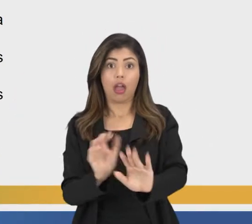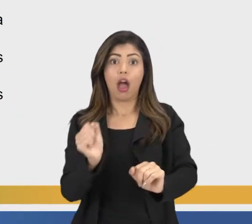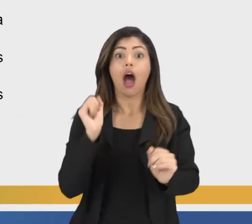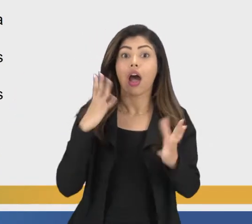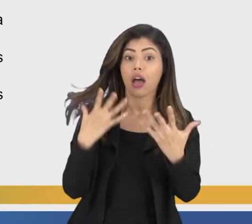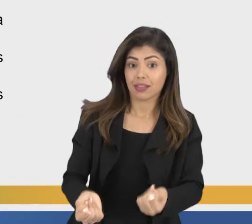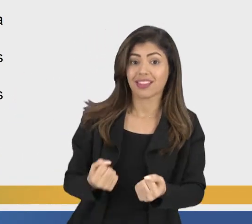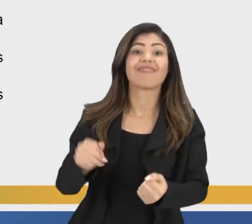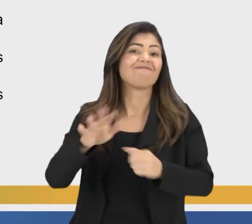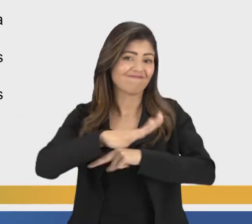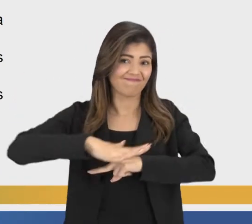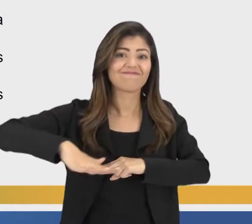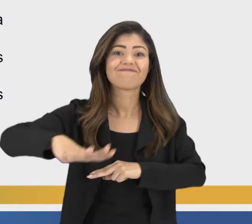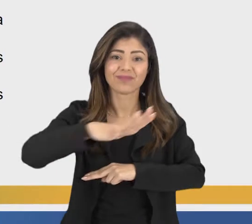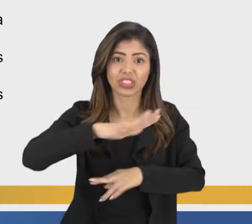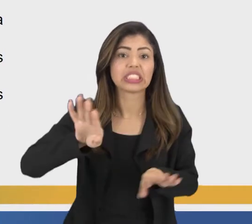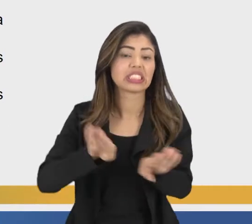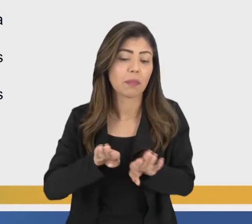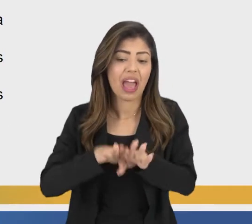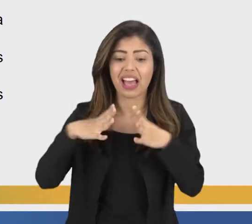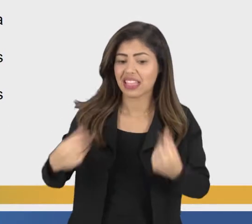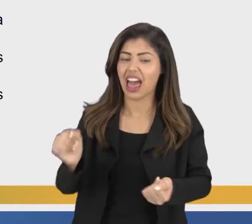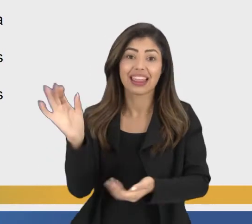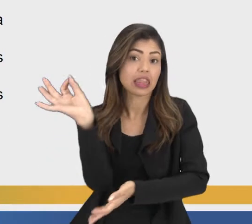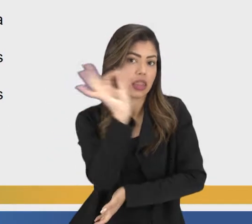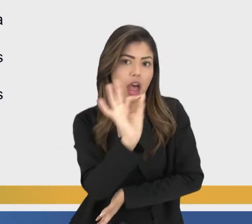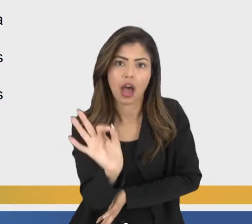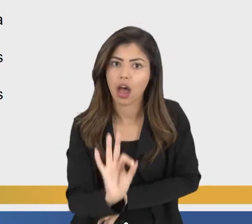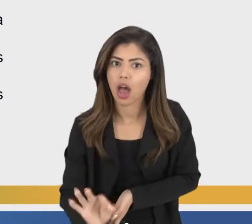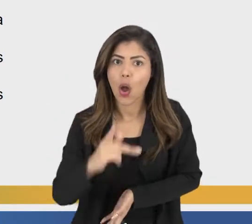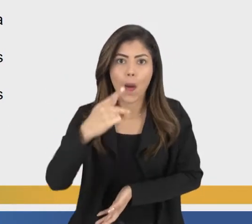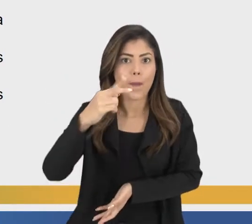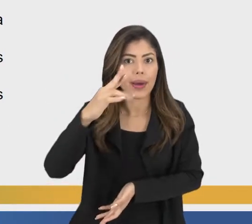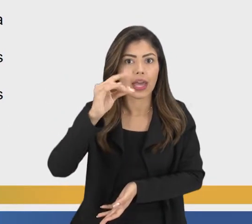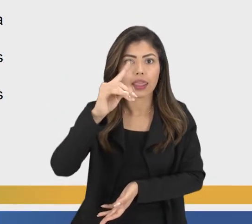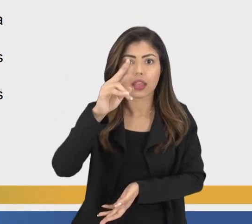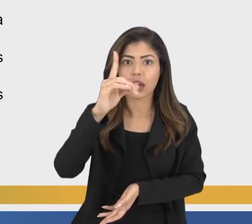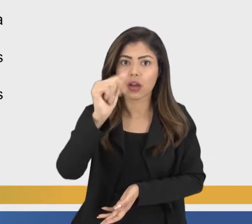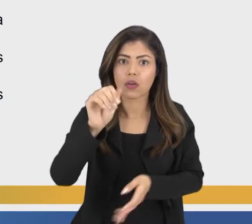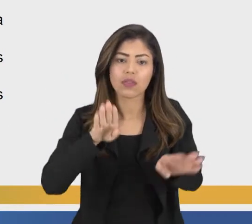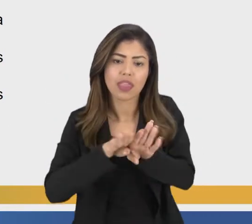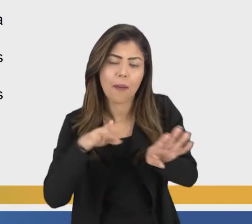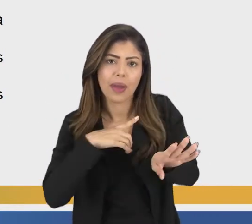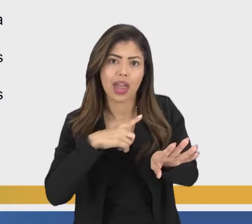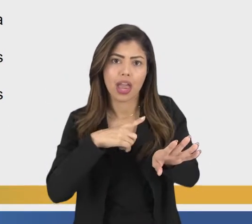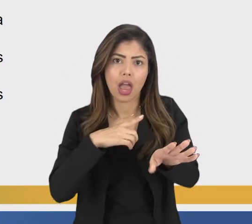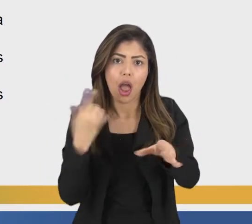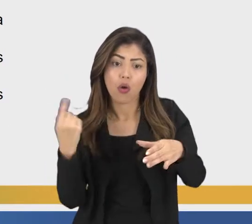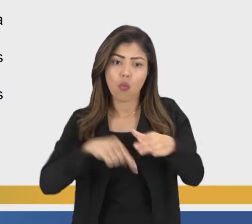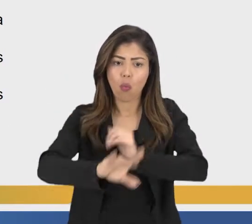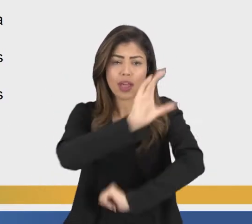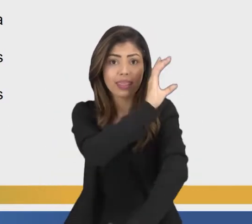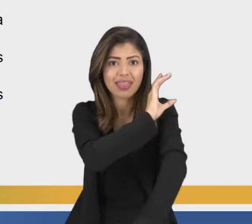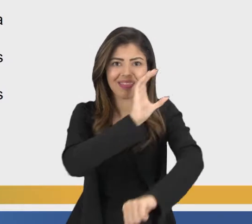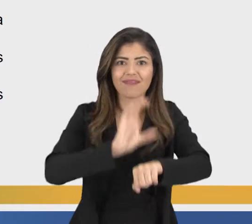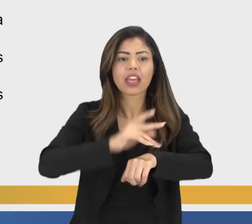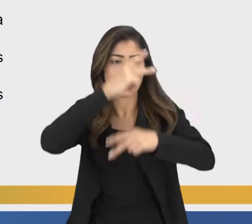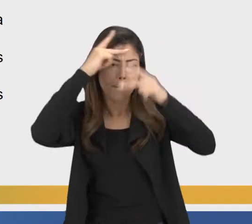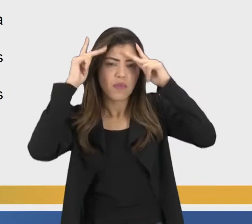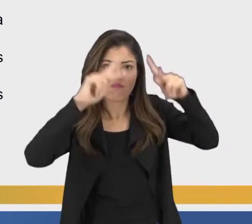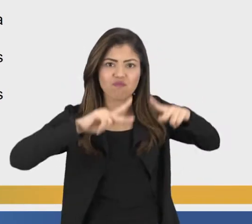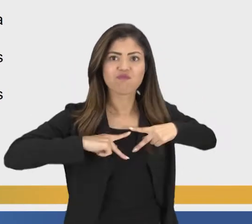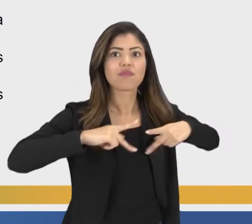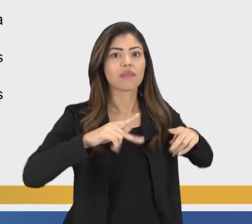social dele, não aceitar os padrões e os valores culturais que estão incutidos nele,